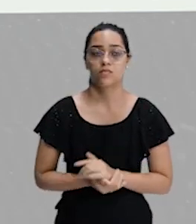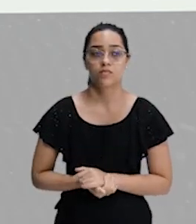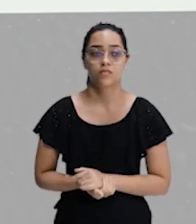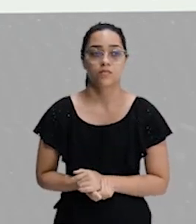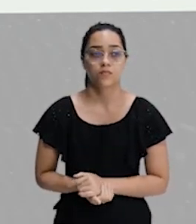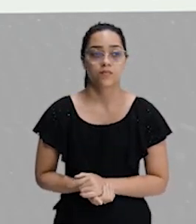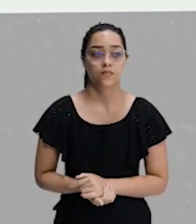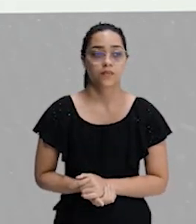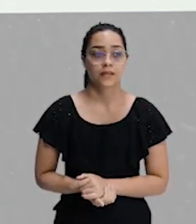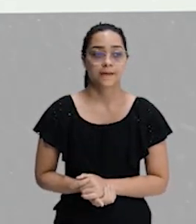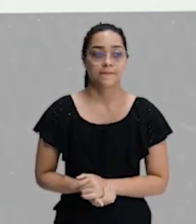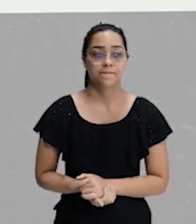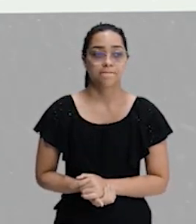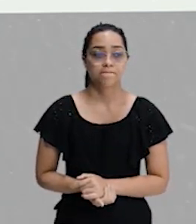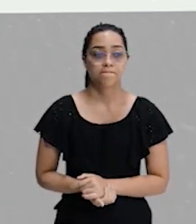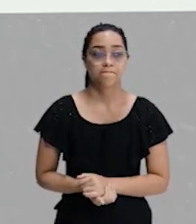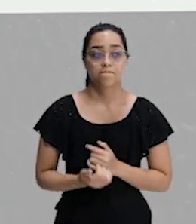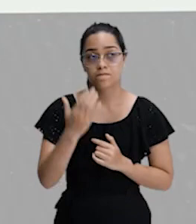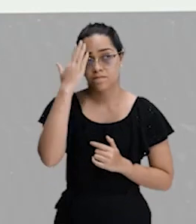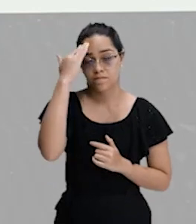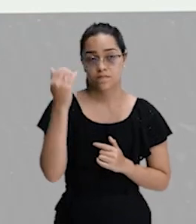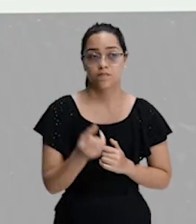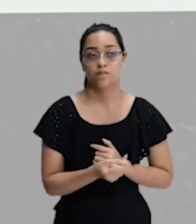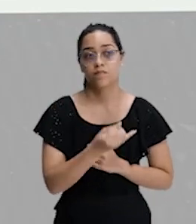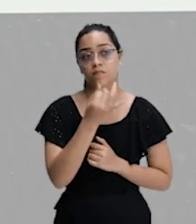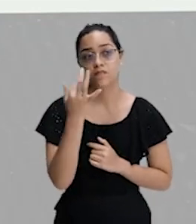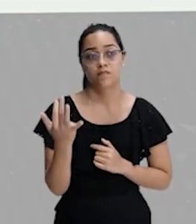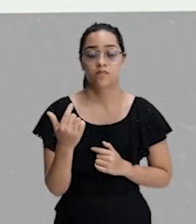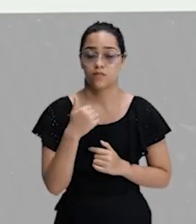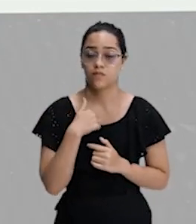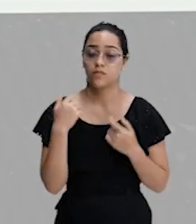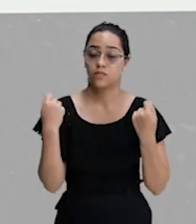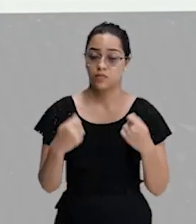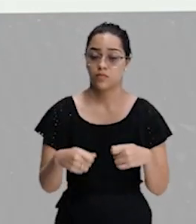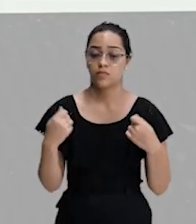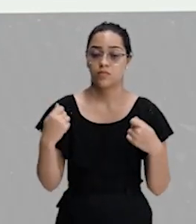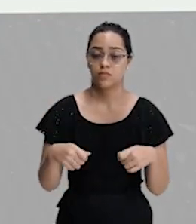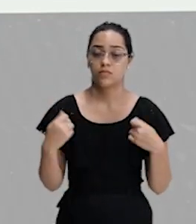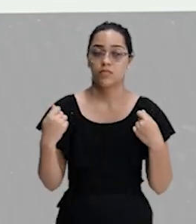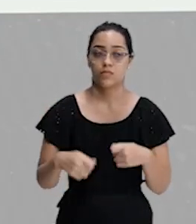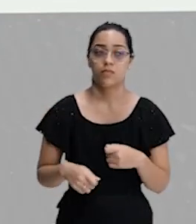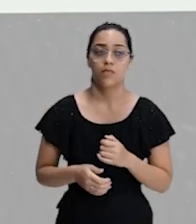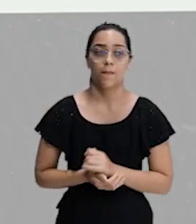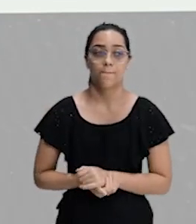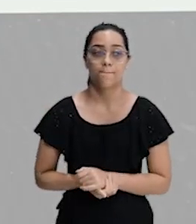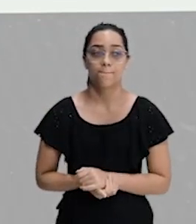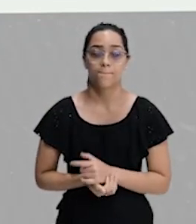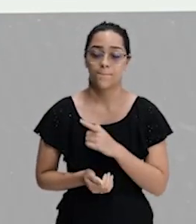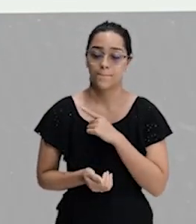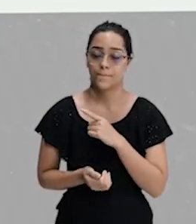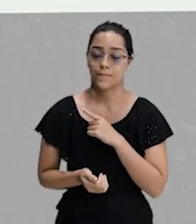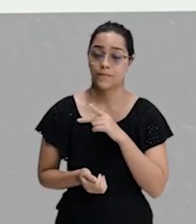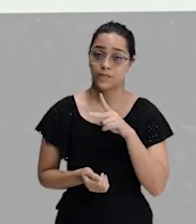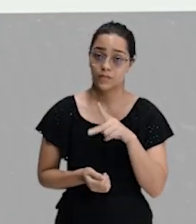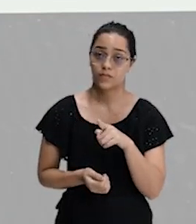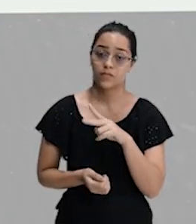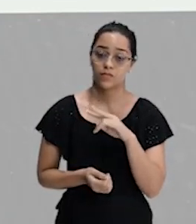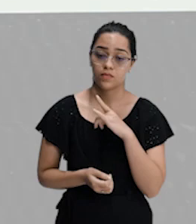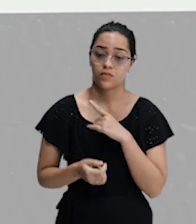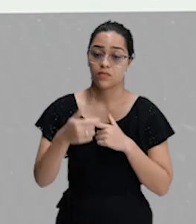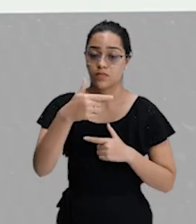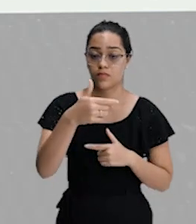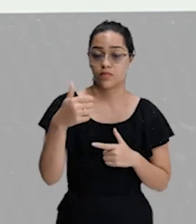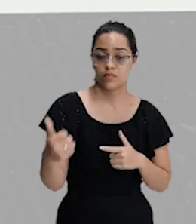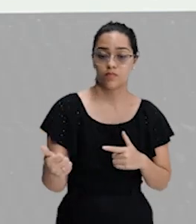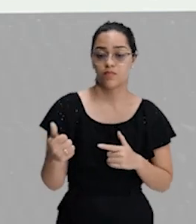Dividir 84 por 4 para saber quantos galões eu vou precisar, certo? Fazendo essa conta aqui, você vai encontrar 21,